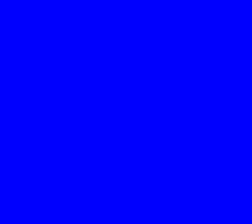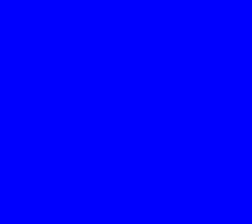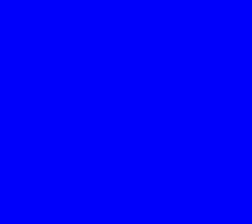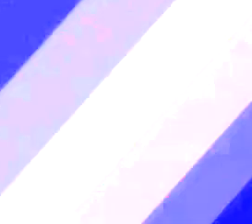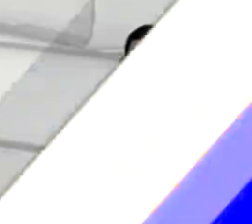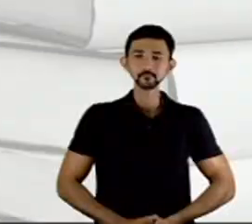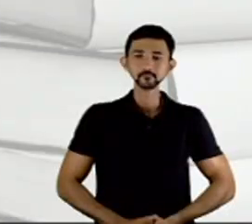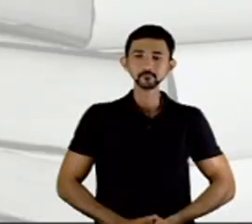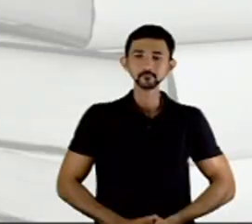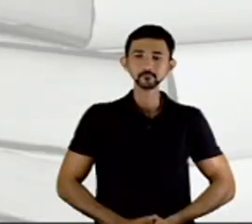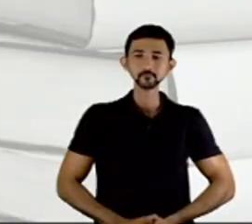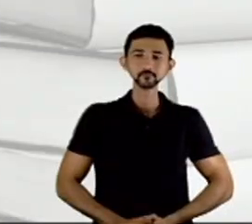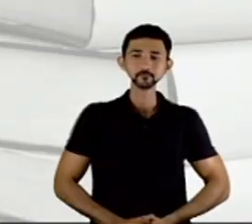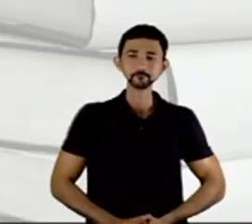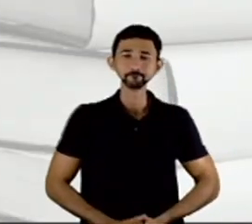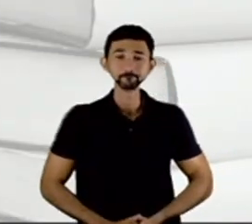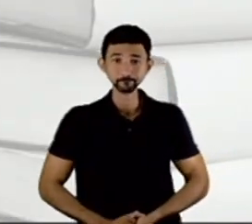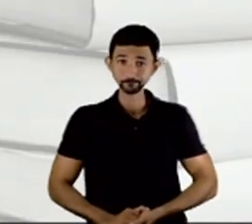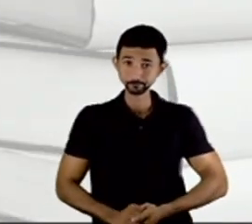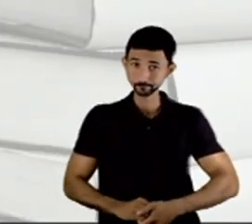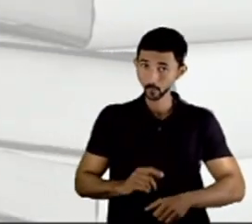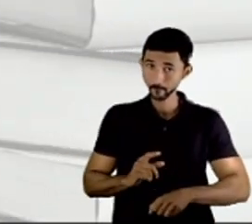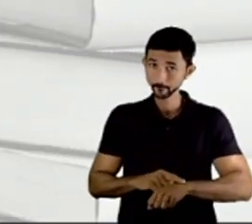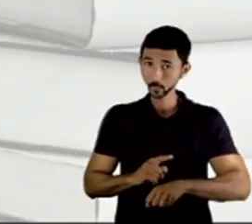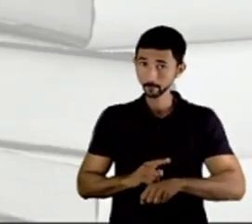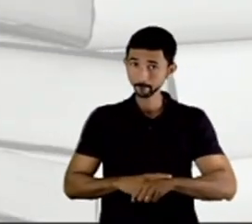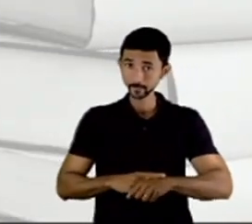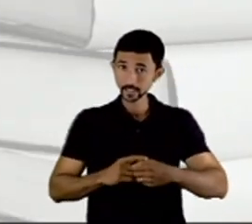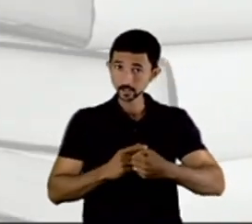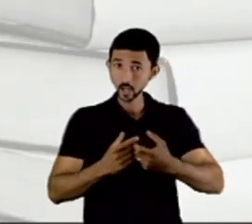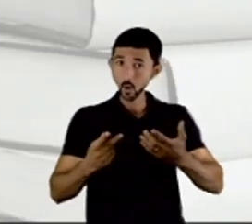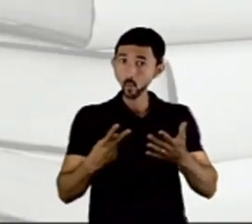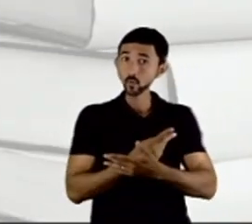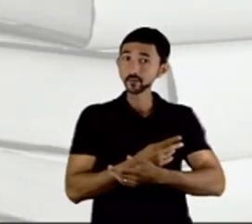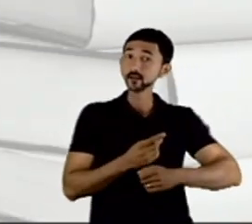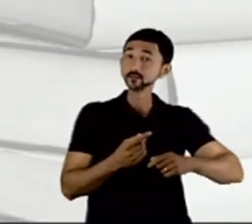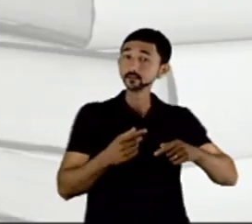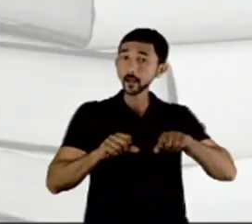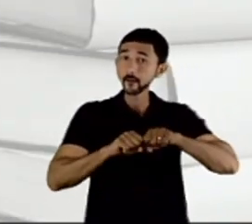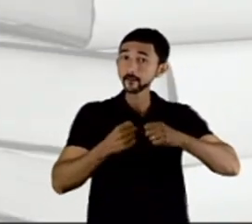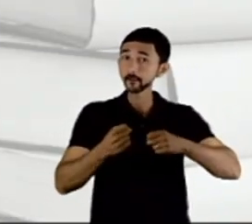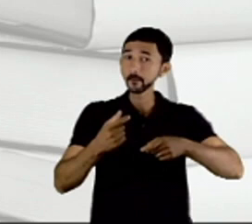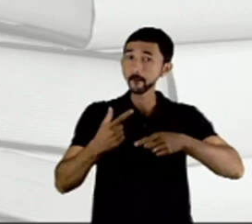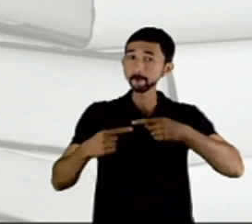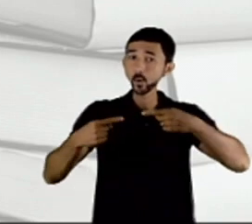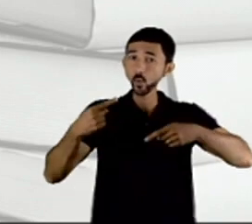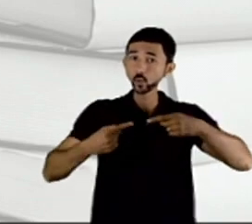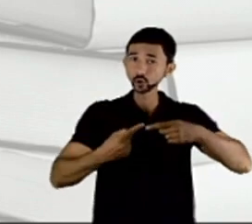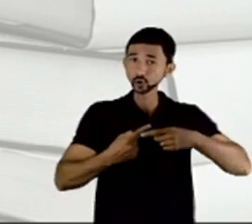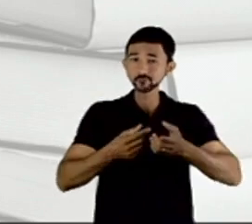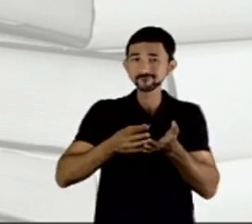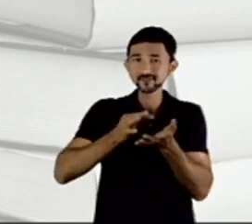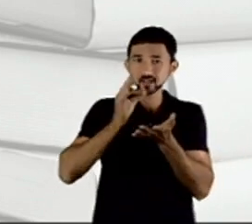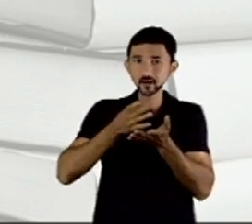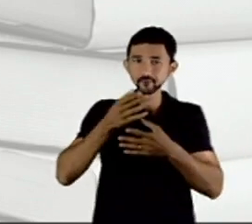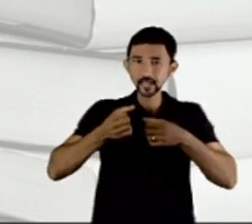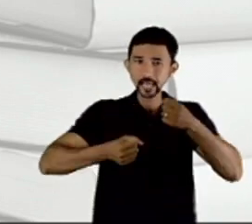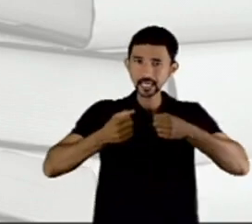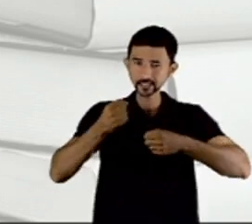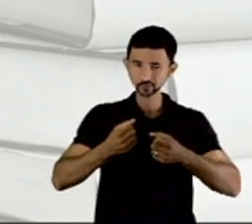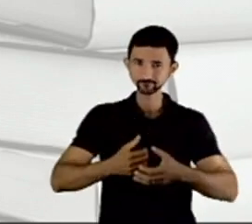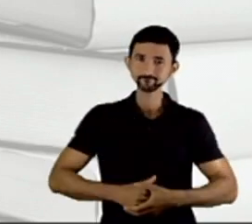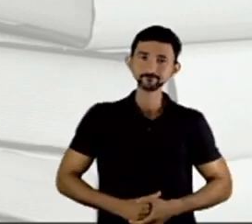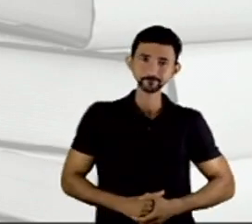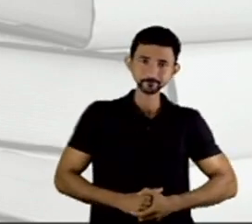aqui. É nesse momento que ocorre a chamada quebra da política do café com leite. Né? Ora,